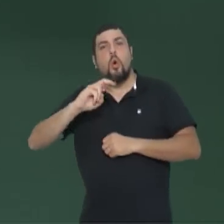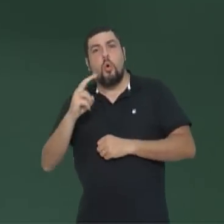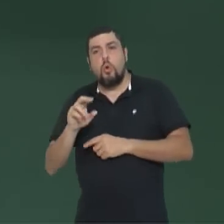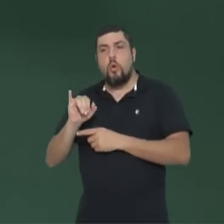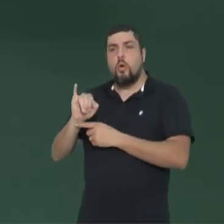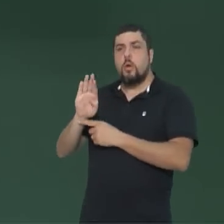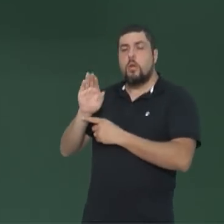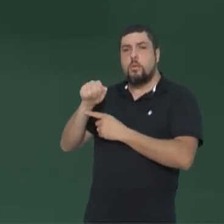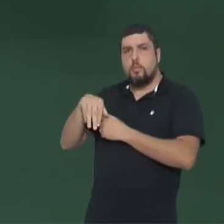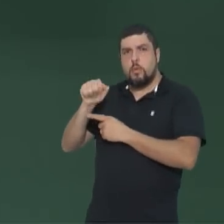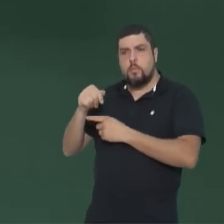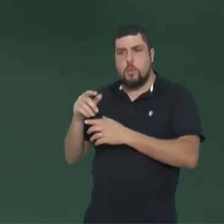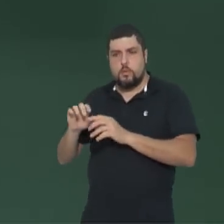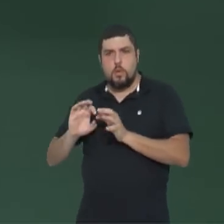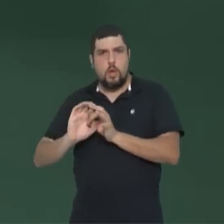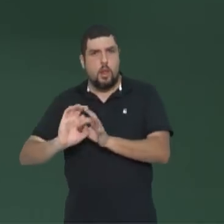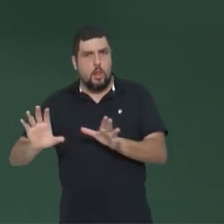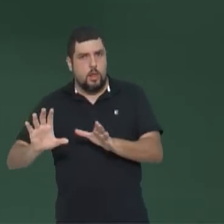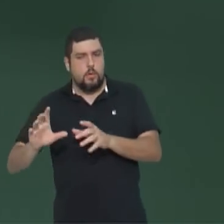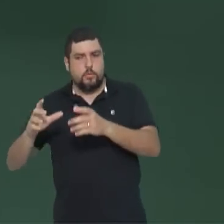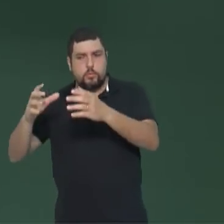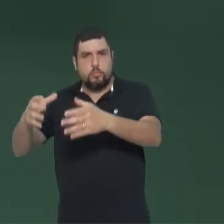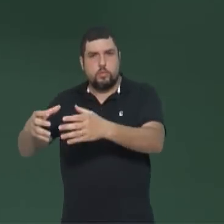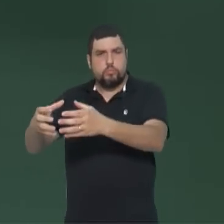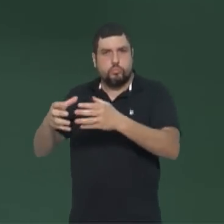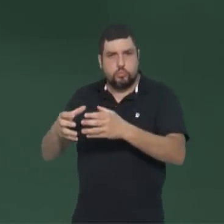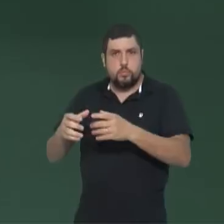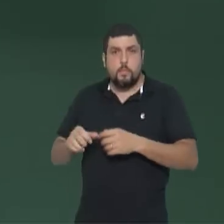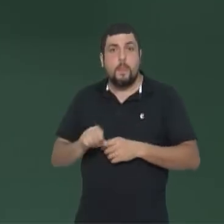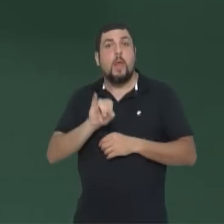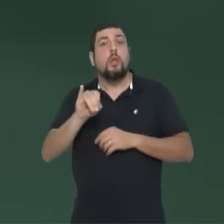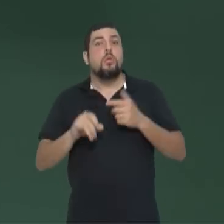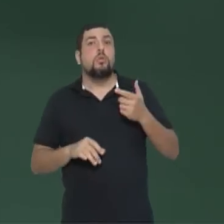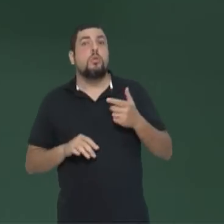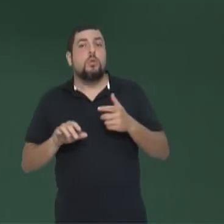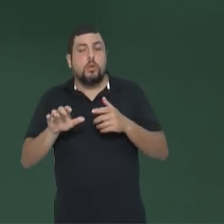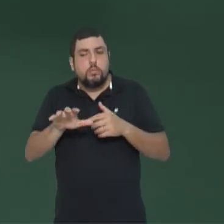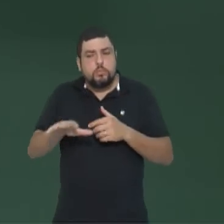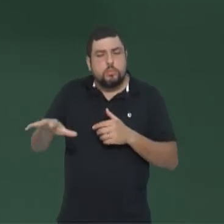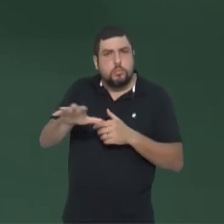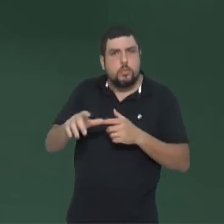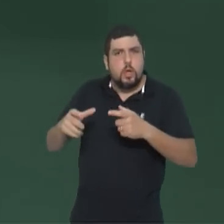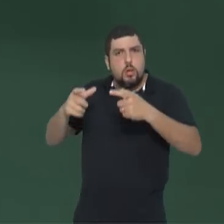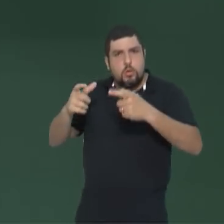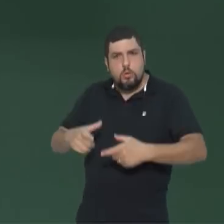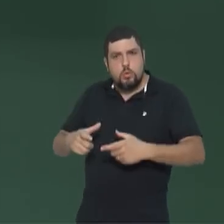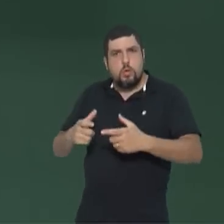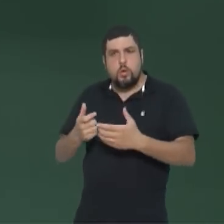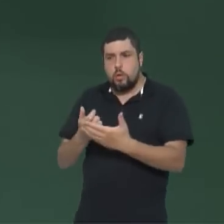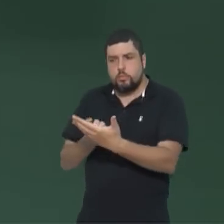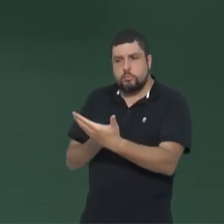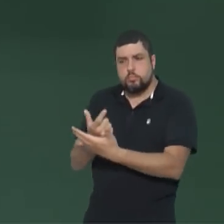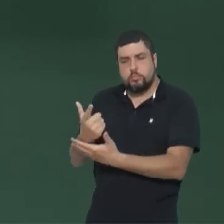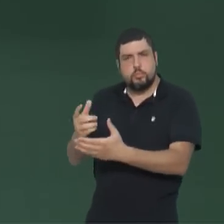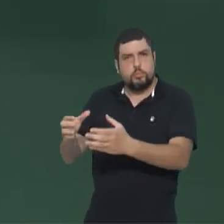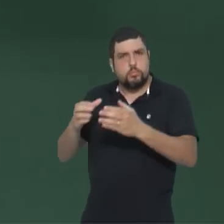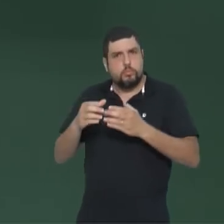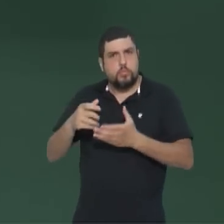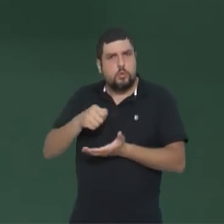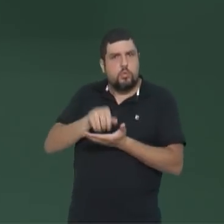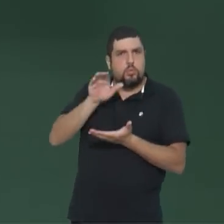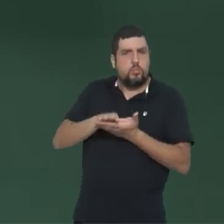você adquirir, né, um animal desses criadouros aqui, você não terá a punição.